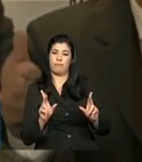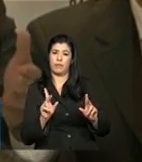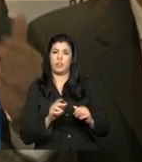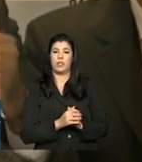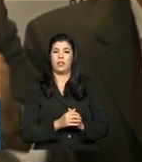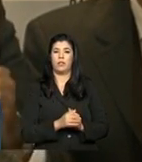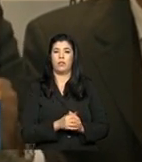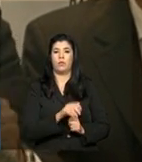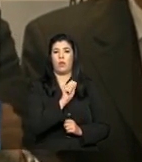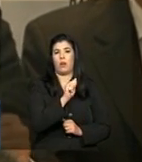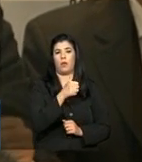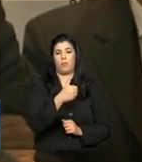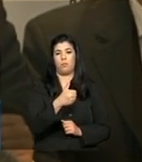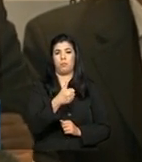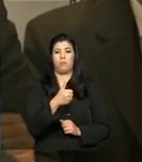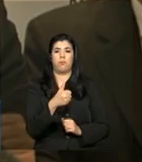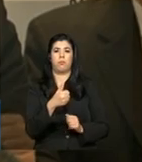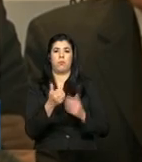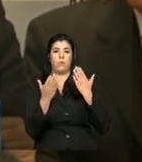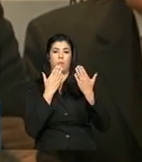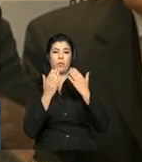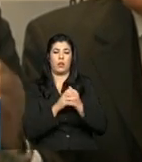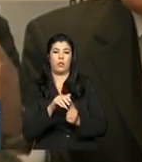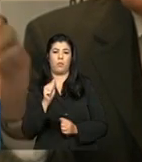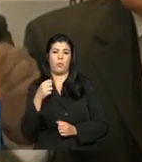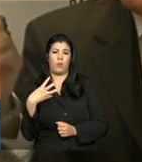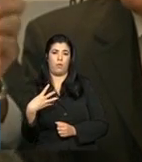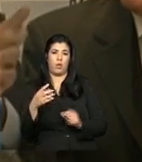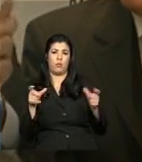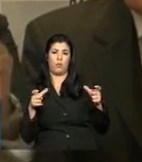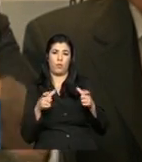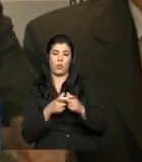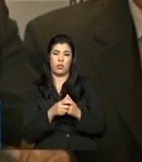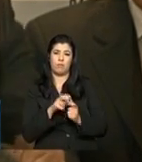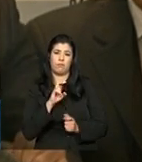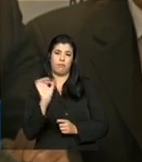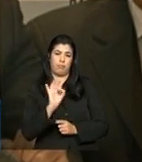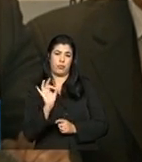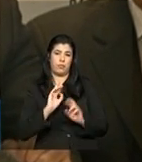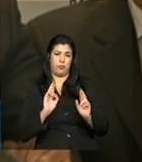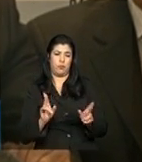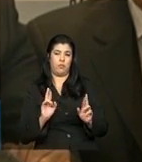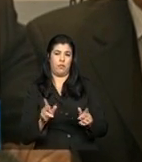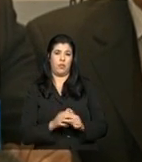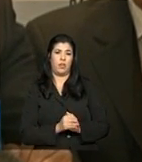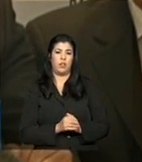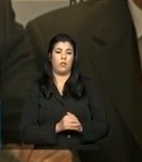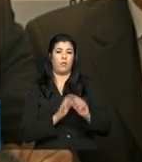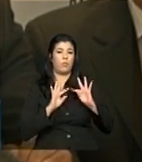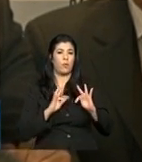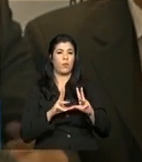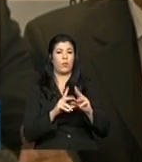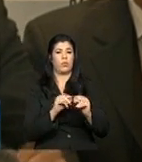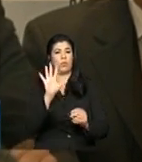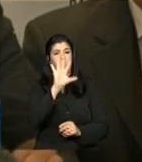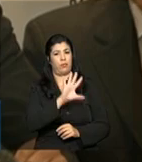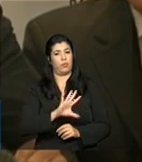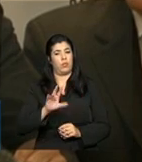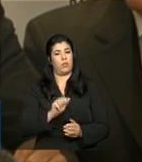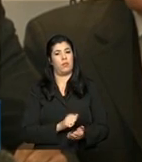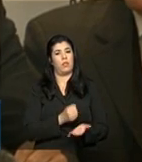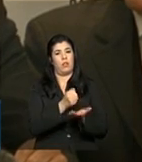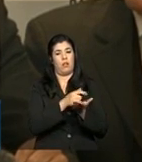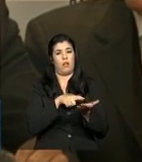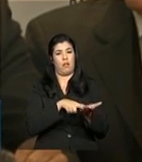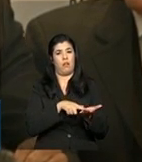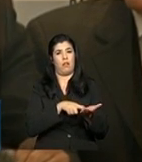no lote A1 e no lote A4, então prevaleceu o lote integral oferecido, o vencedor foi